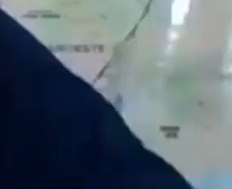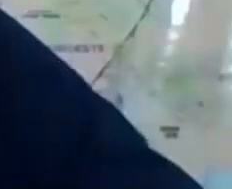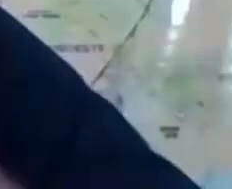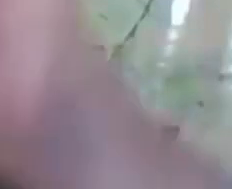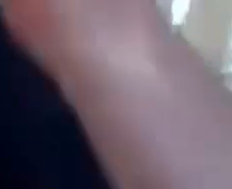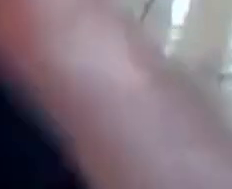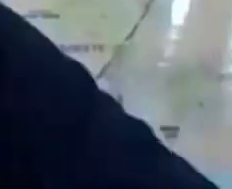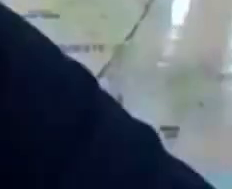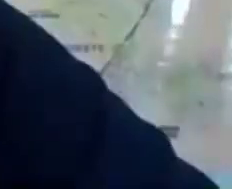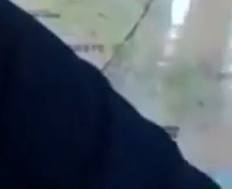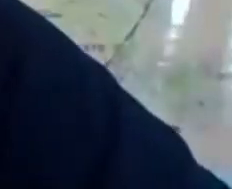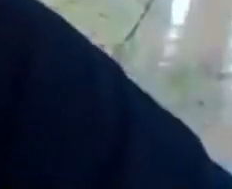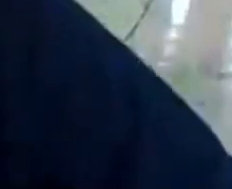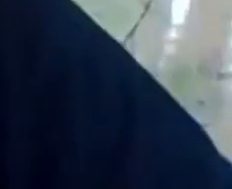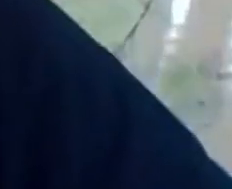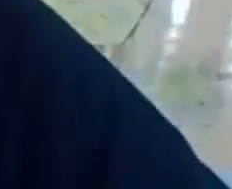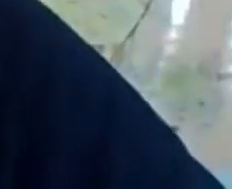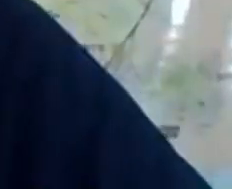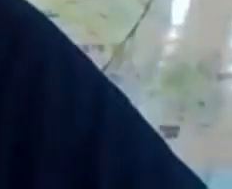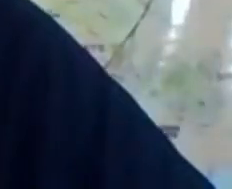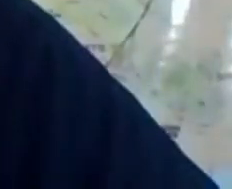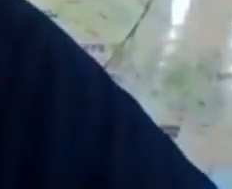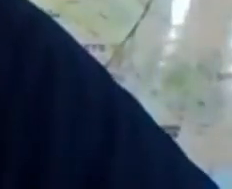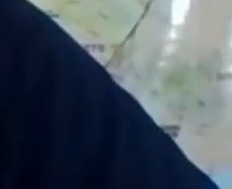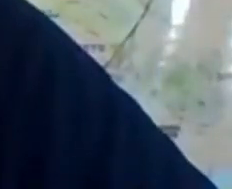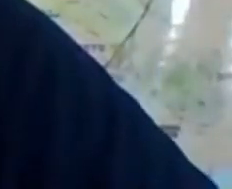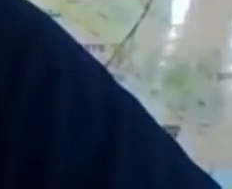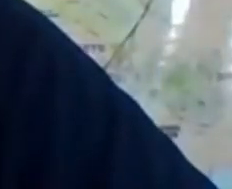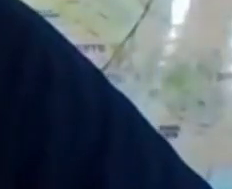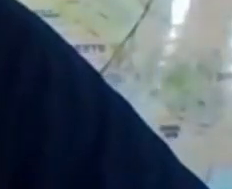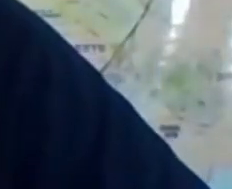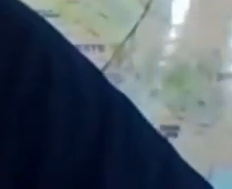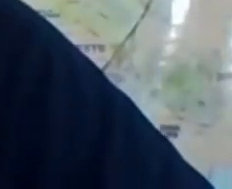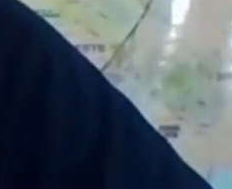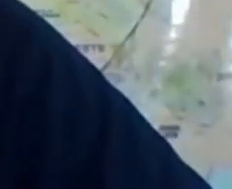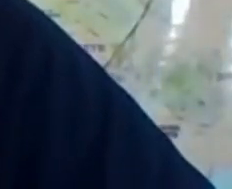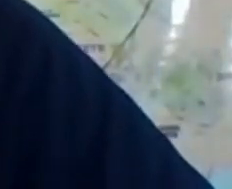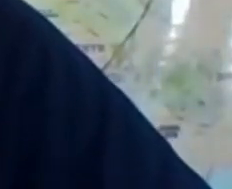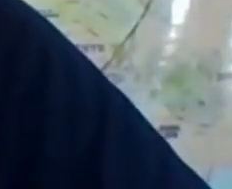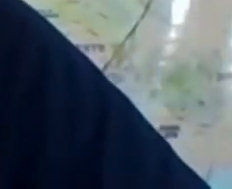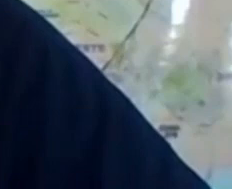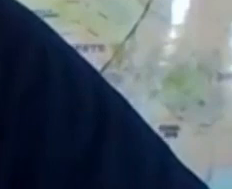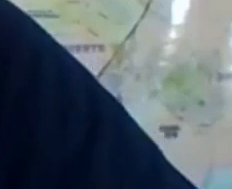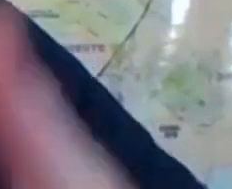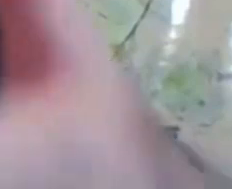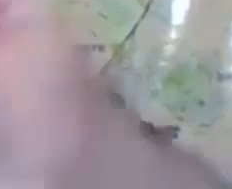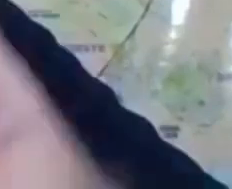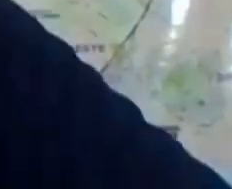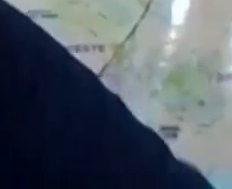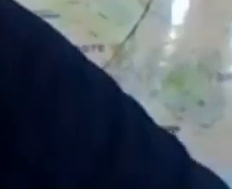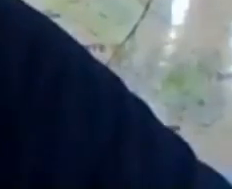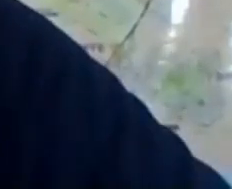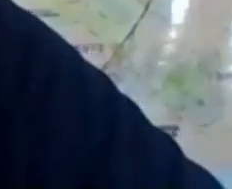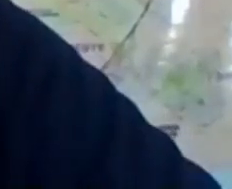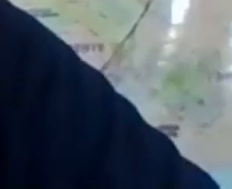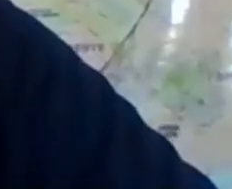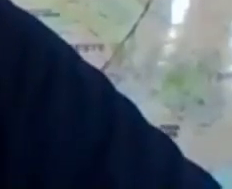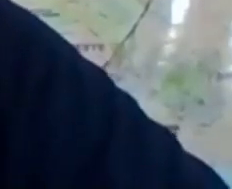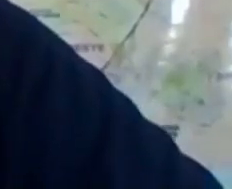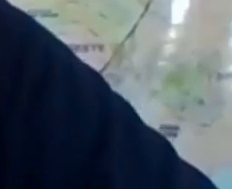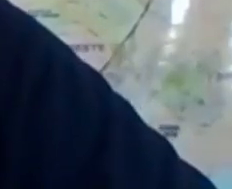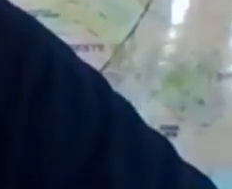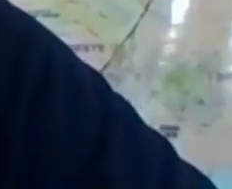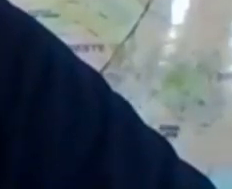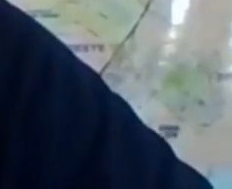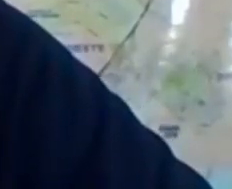apresentaram um panorama um pouco mais consistente das lutas aí da região, e o